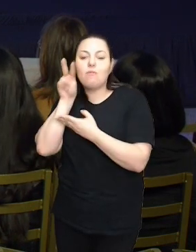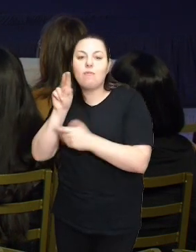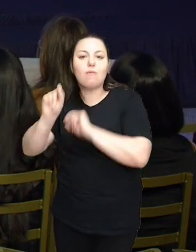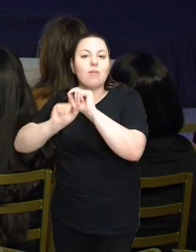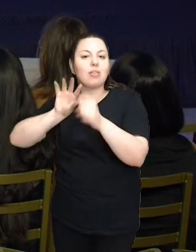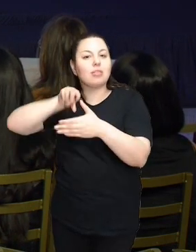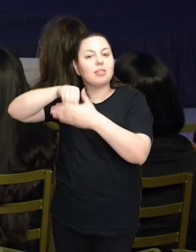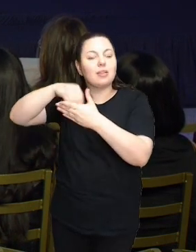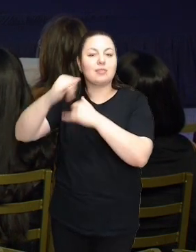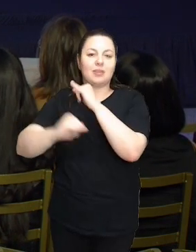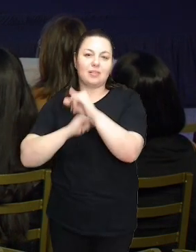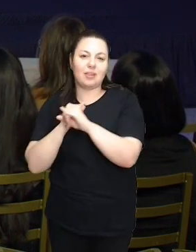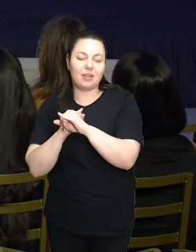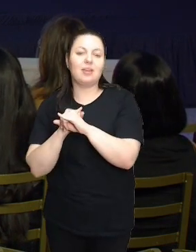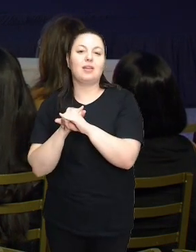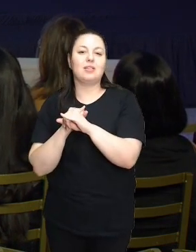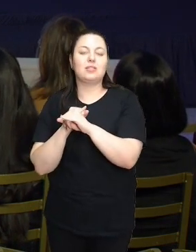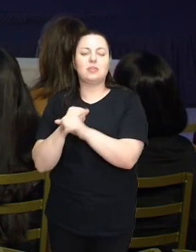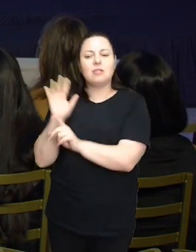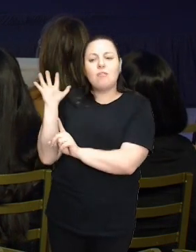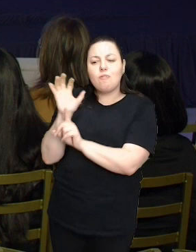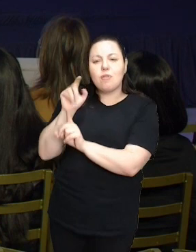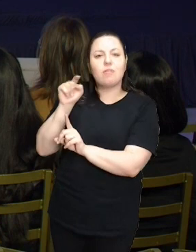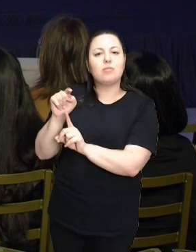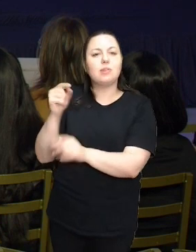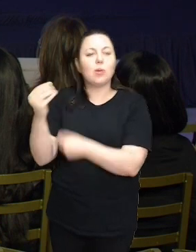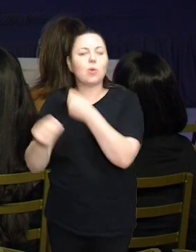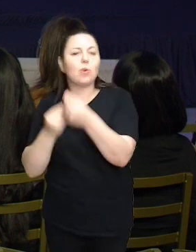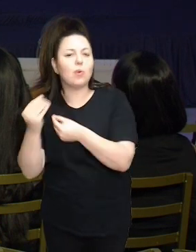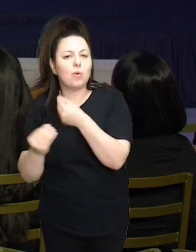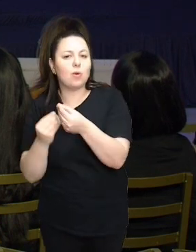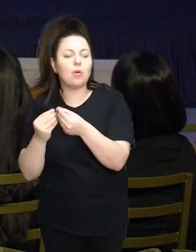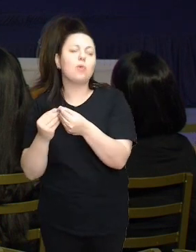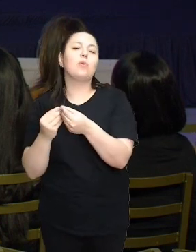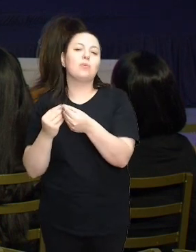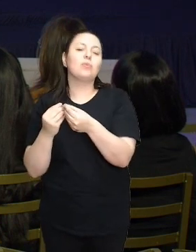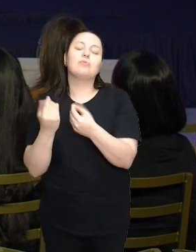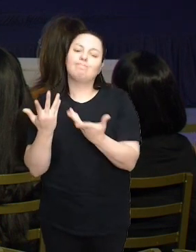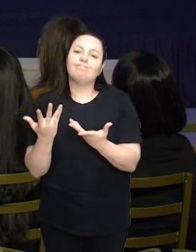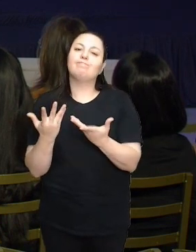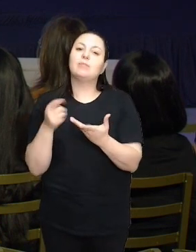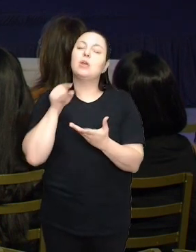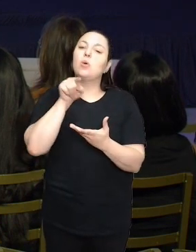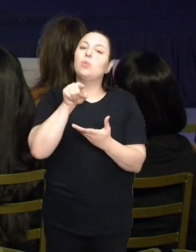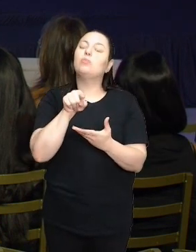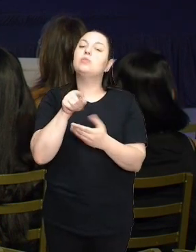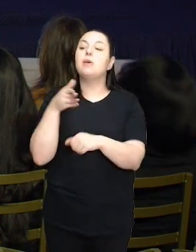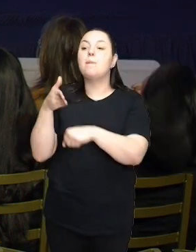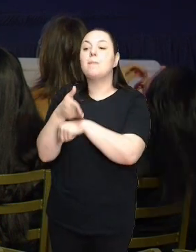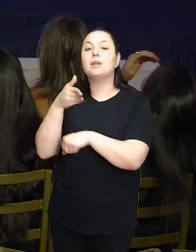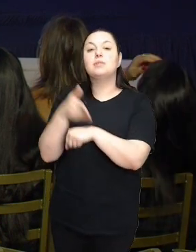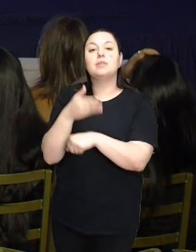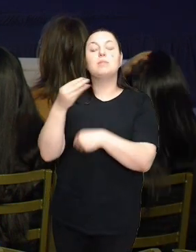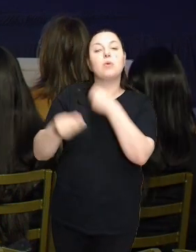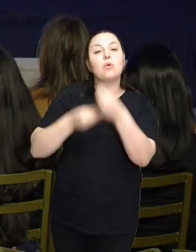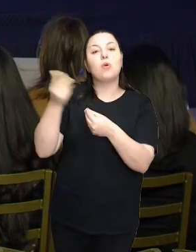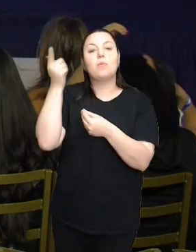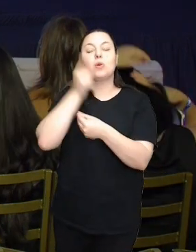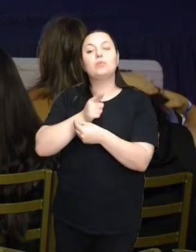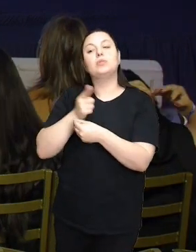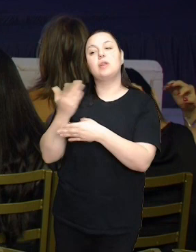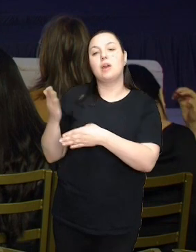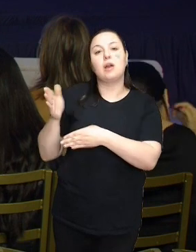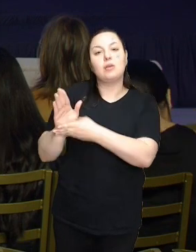essas crianças, como que você percebe isso, qual é o teu grau de percepção e o teu grau de participação para poder modificar isso ou fazer com